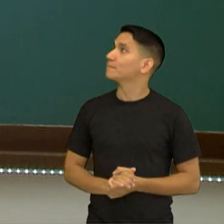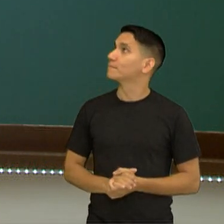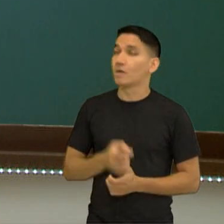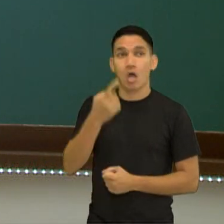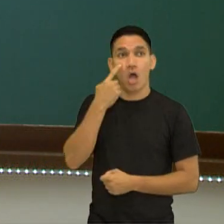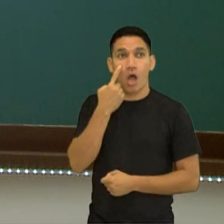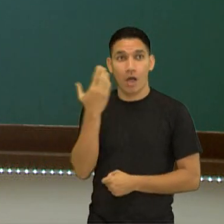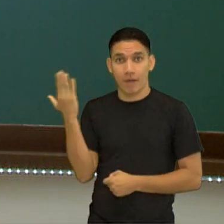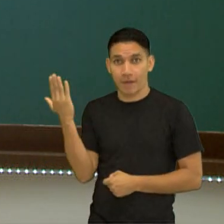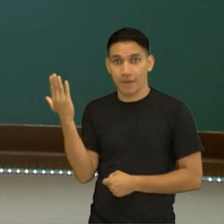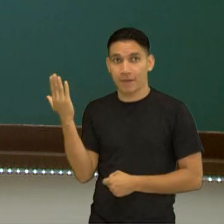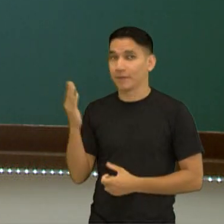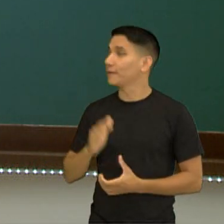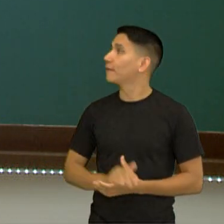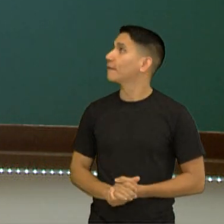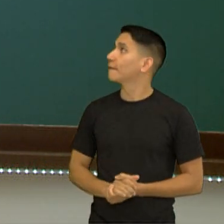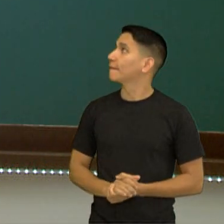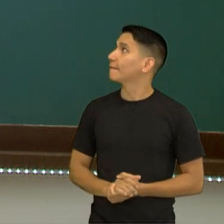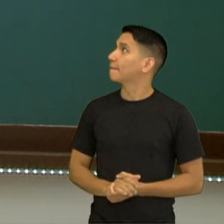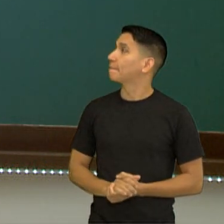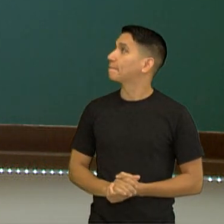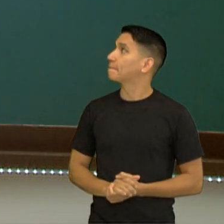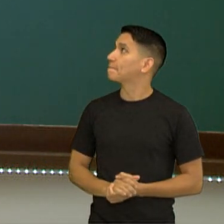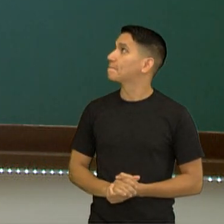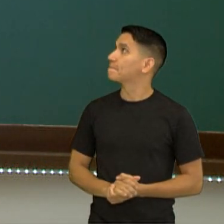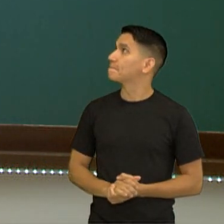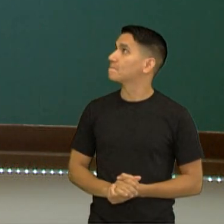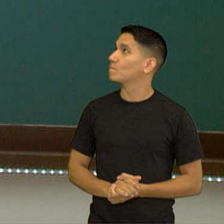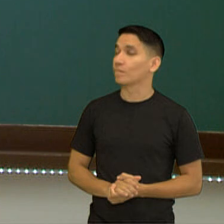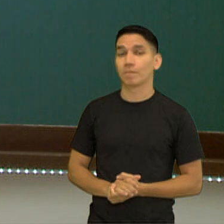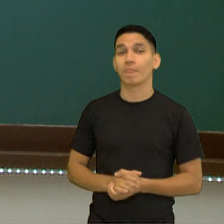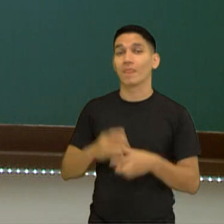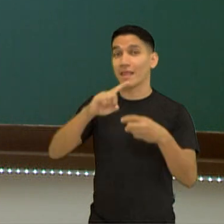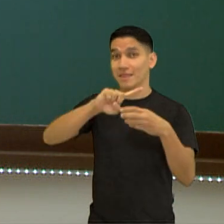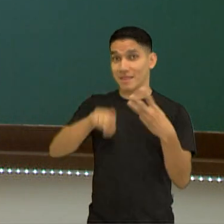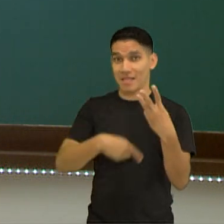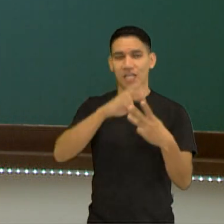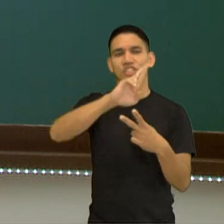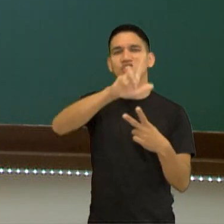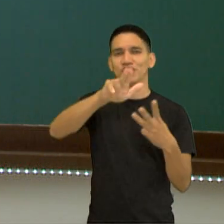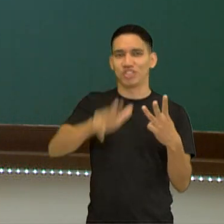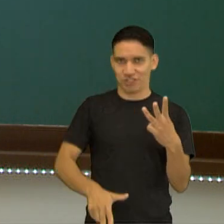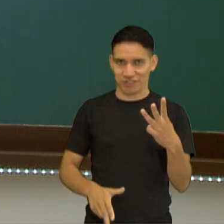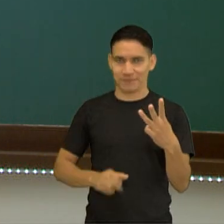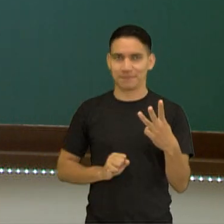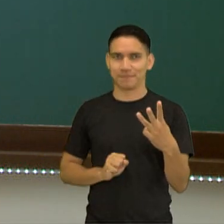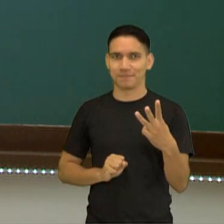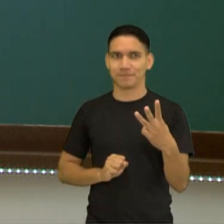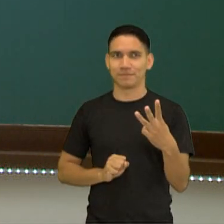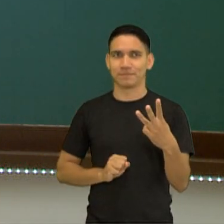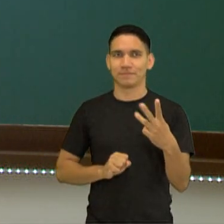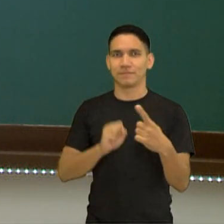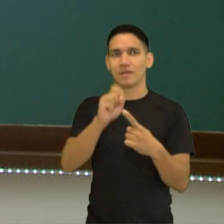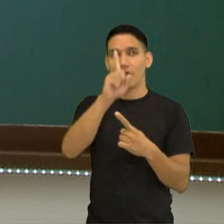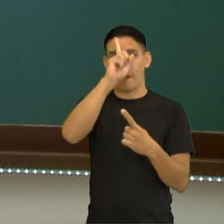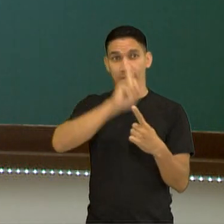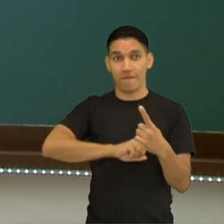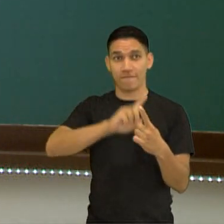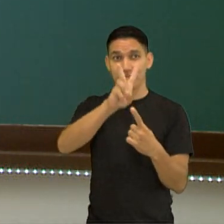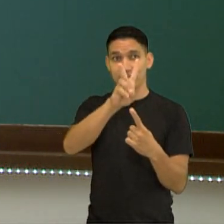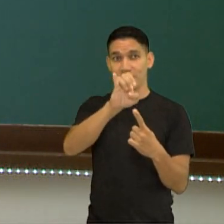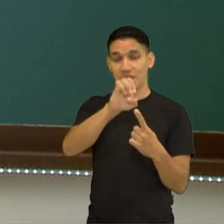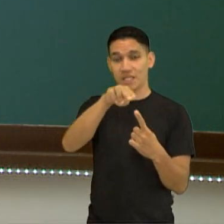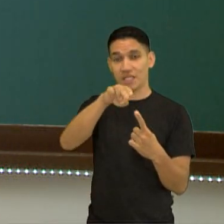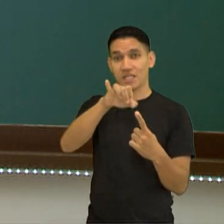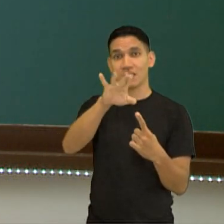Ó, eu tenho aqui 3 mascotes diferentes. O Vinícius e o Tom, que são os